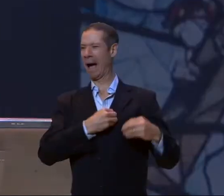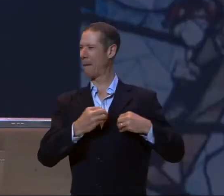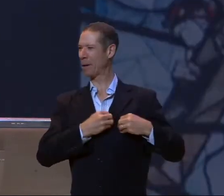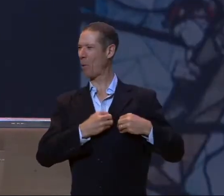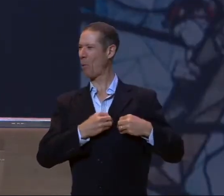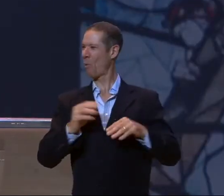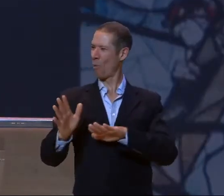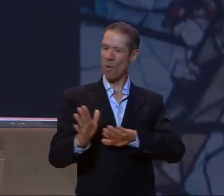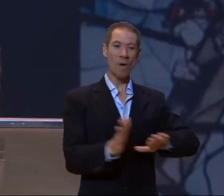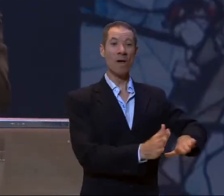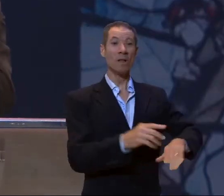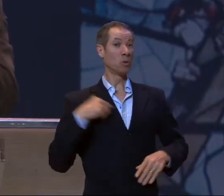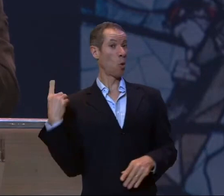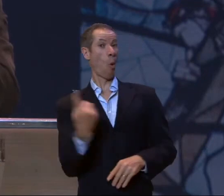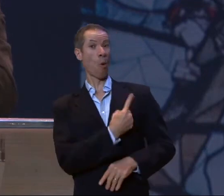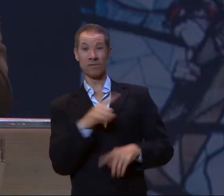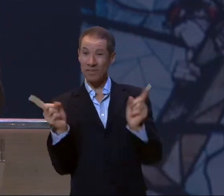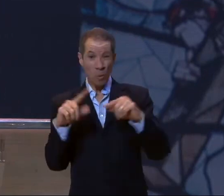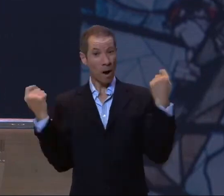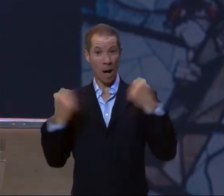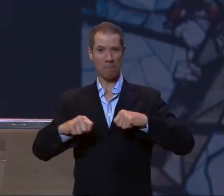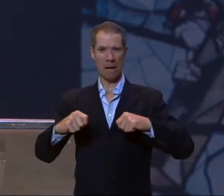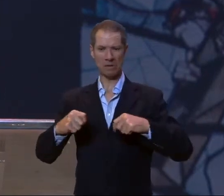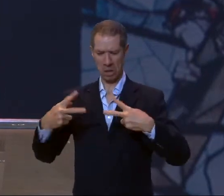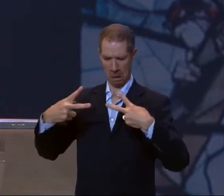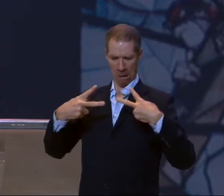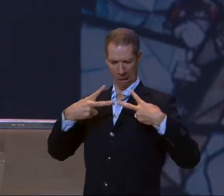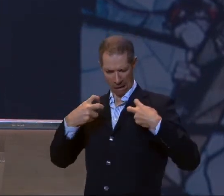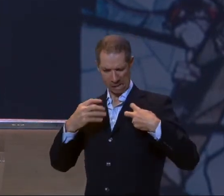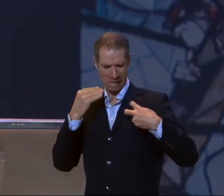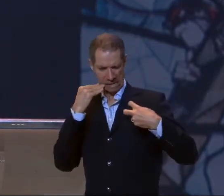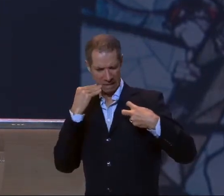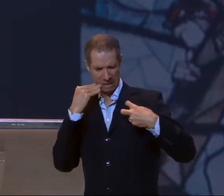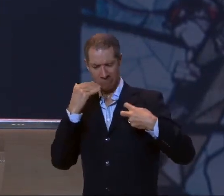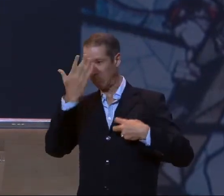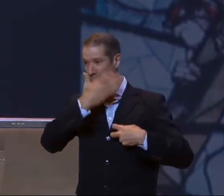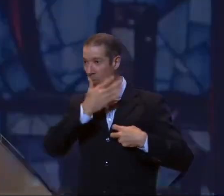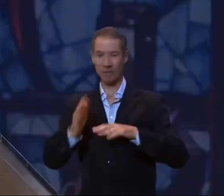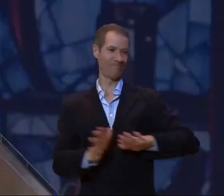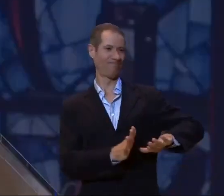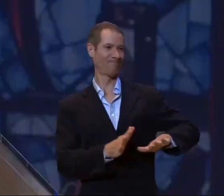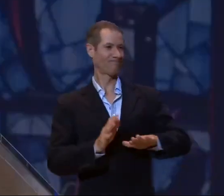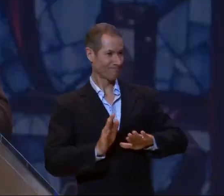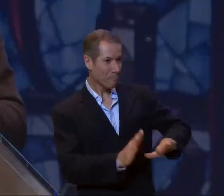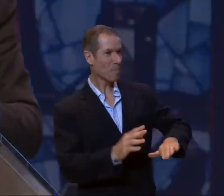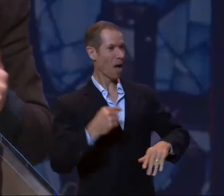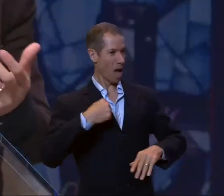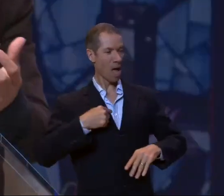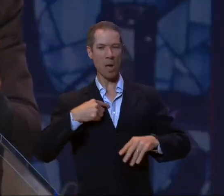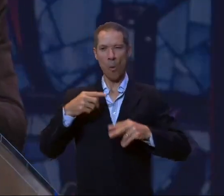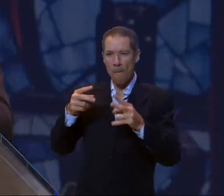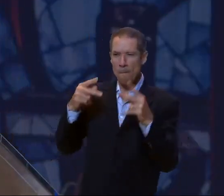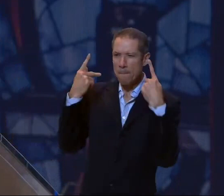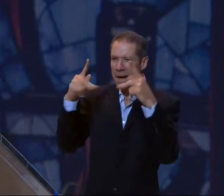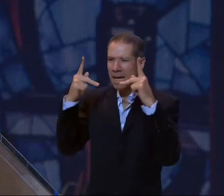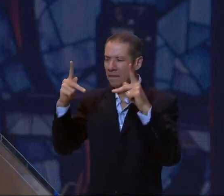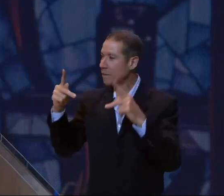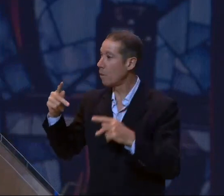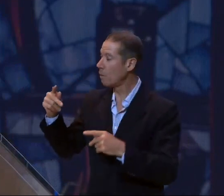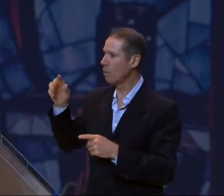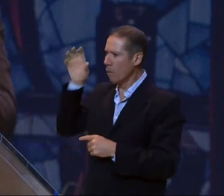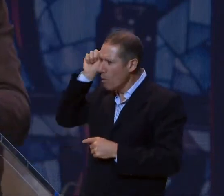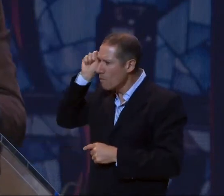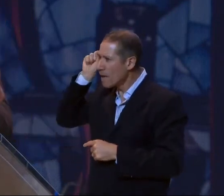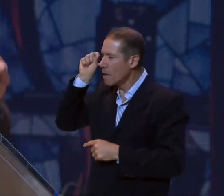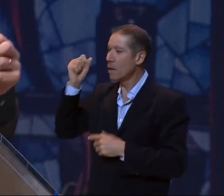Sabe, às vezes não somos capazes de enxergar as nossas imperfeições. Eu vi uma pregação onde o pastor comparava com